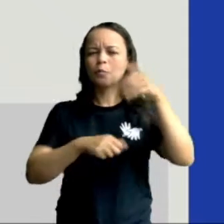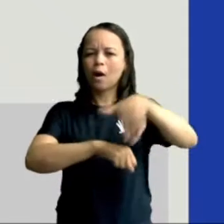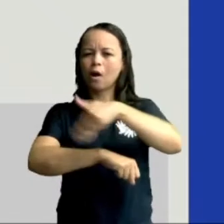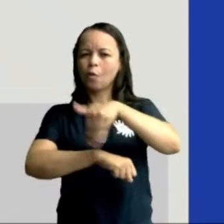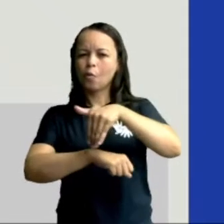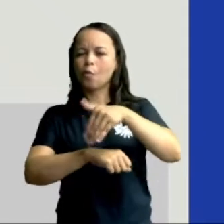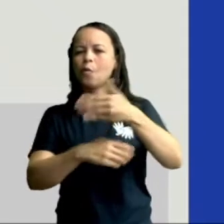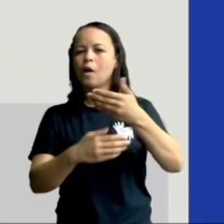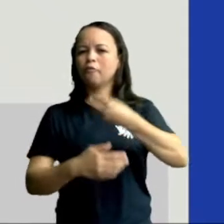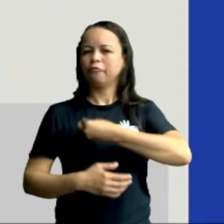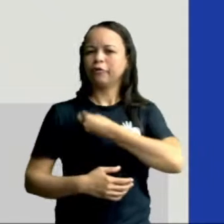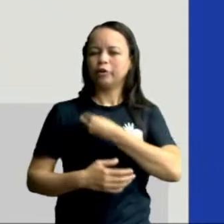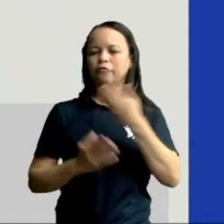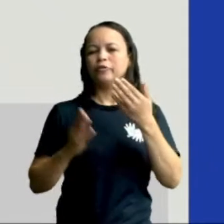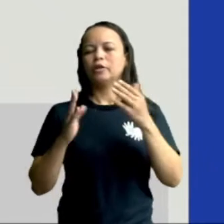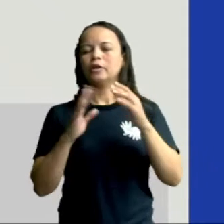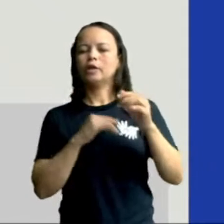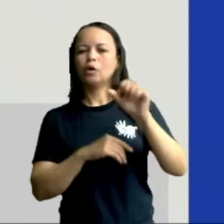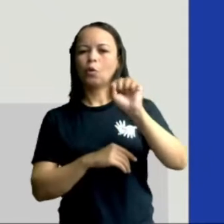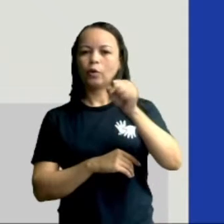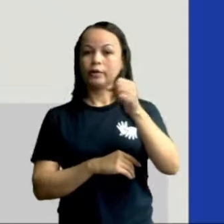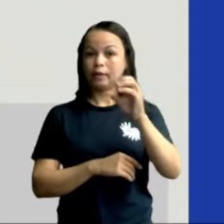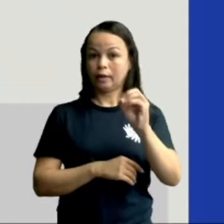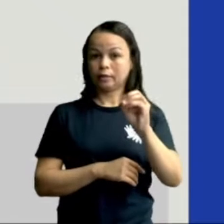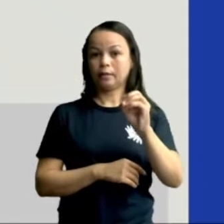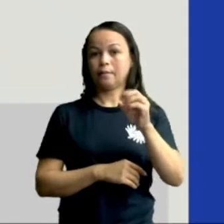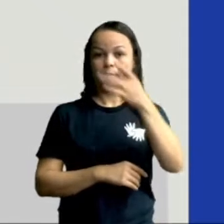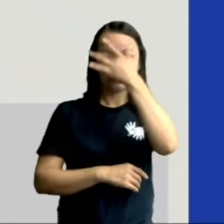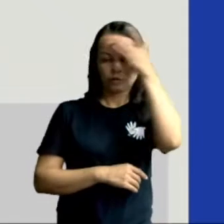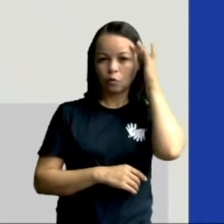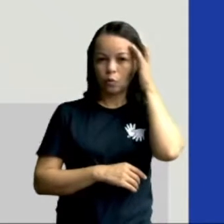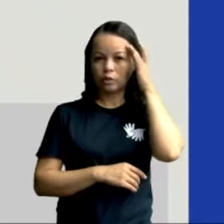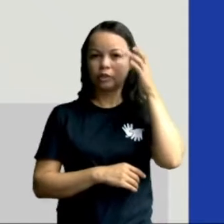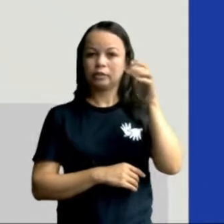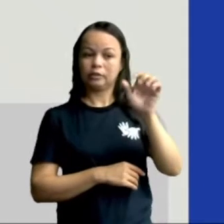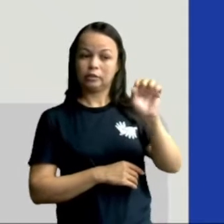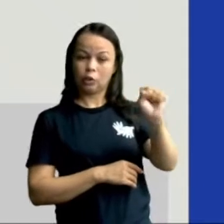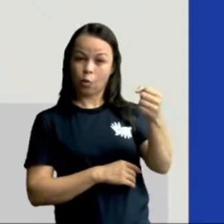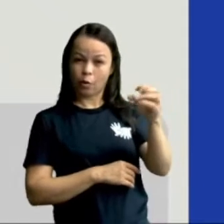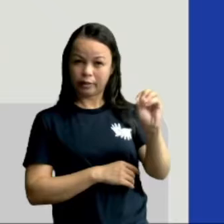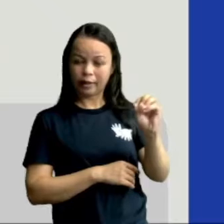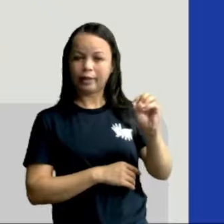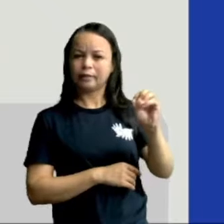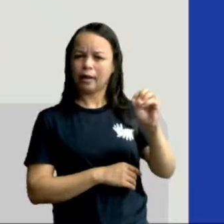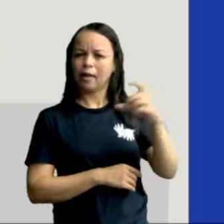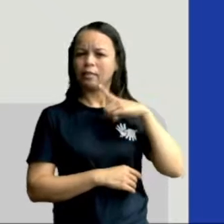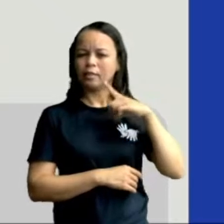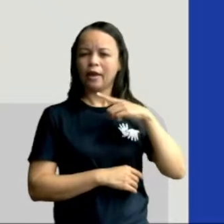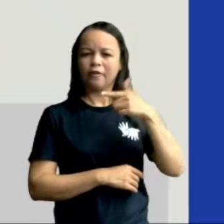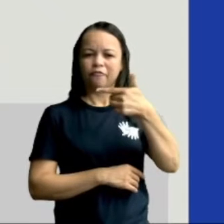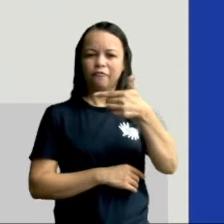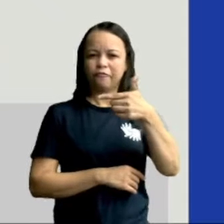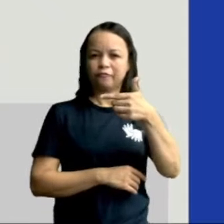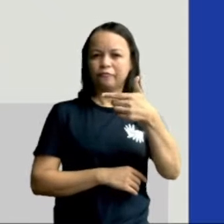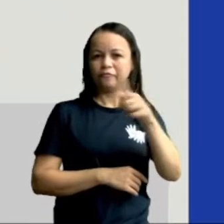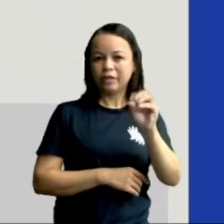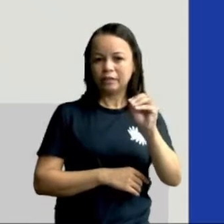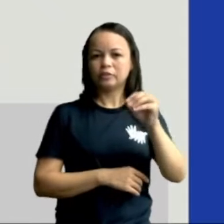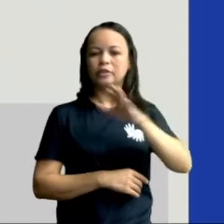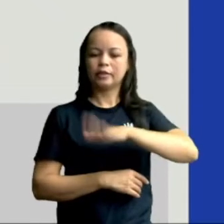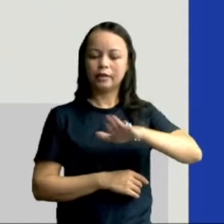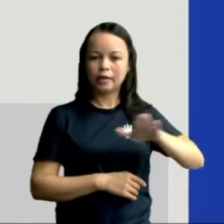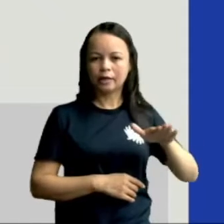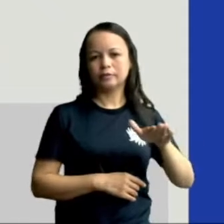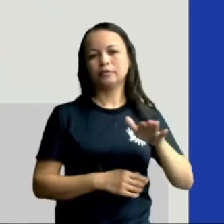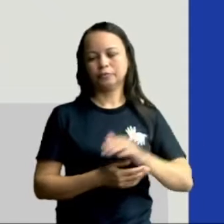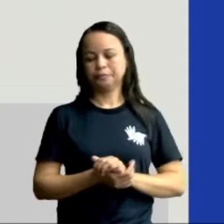pessoas. Destas 80, 20 são crianças. Determine a porcentagem que as crianças